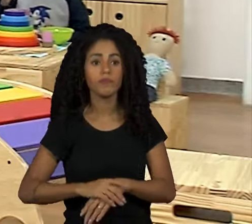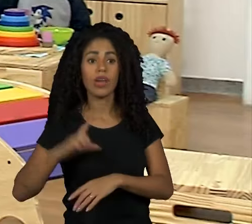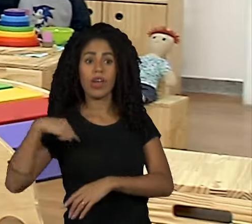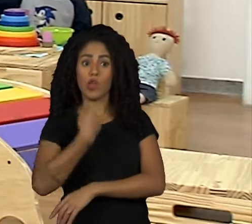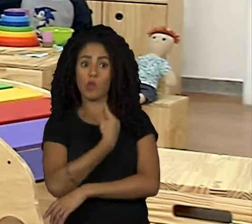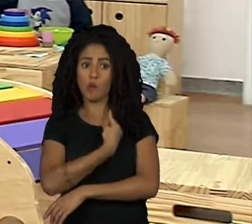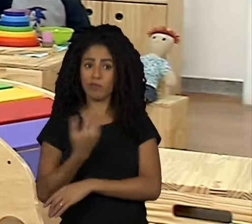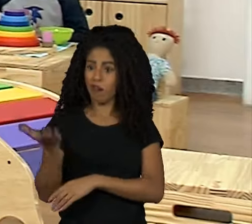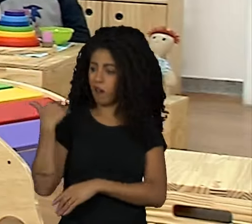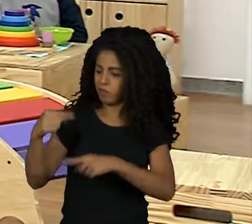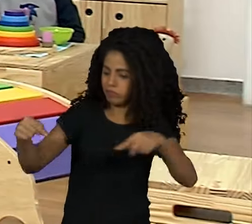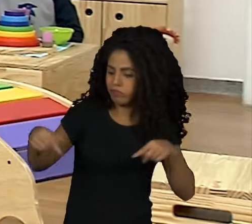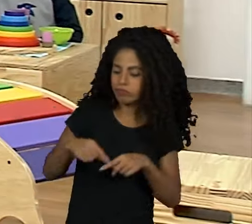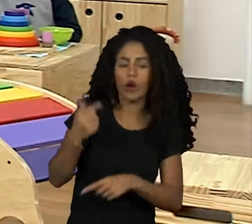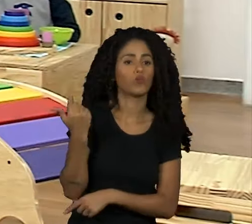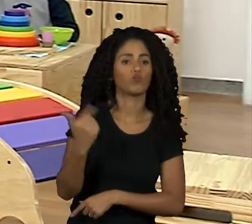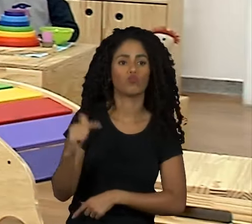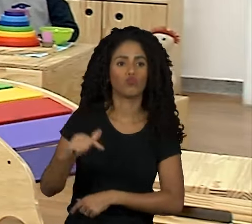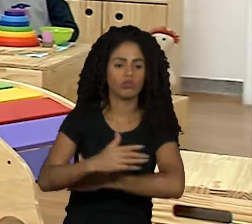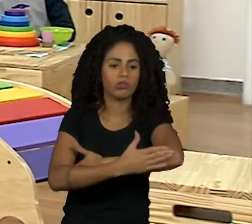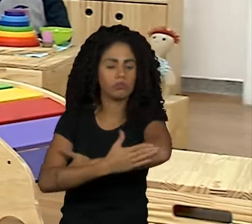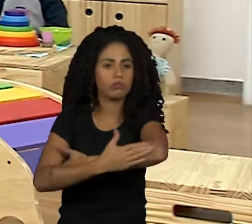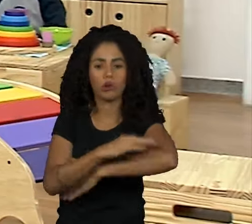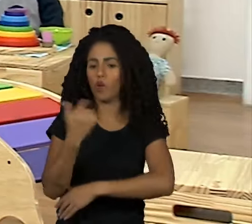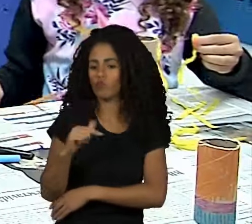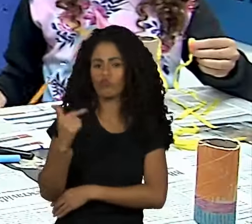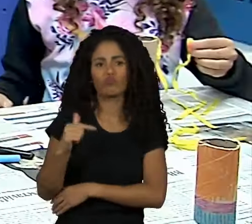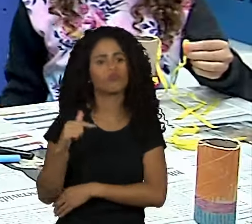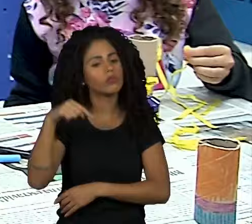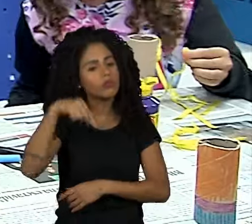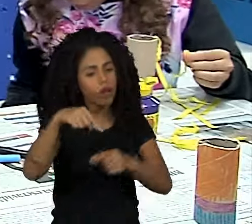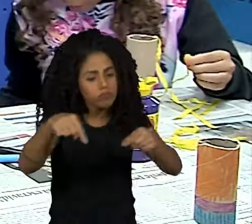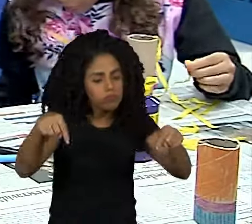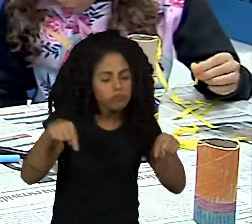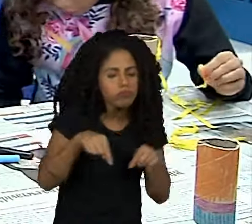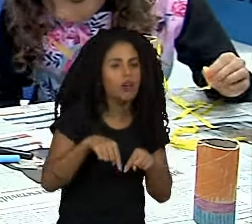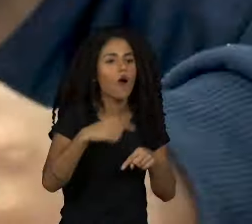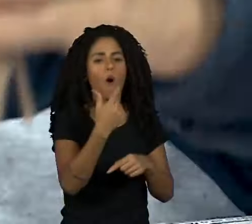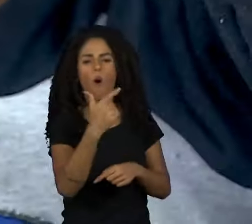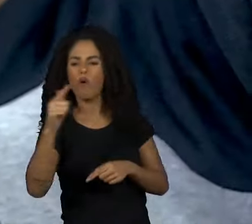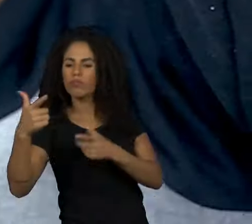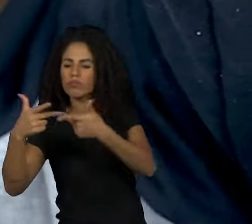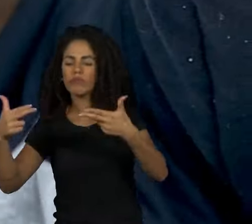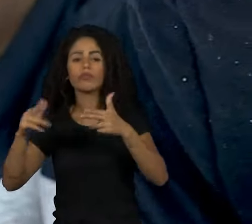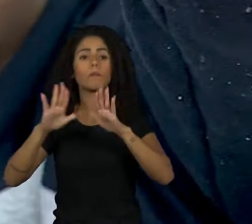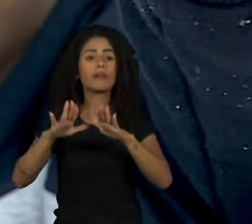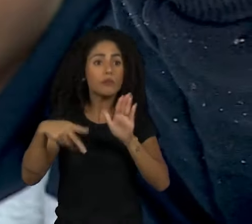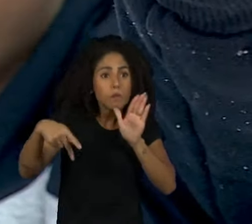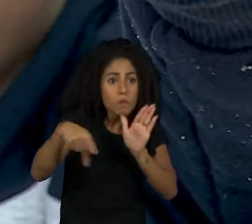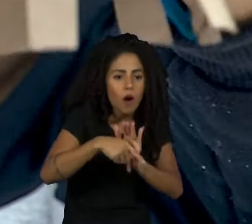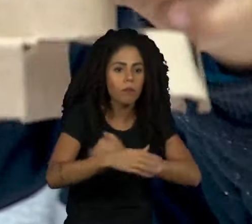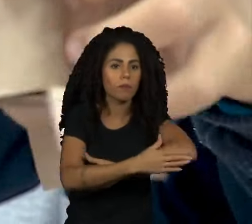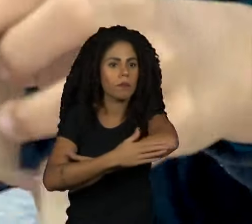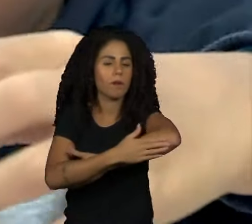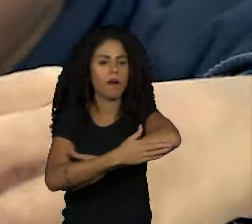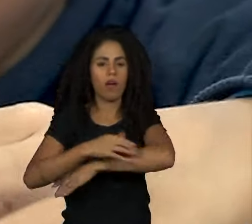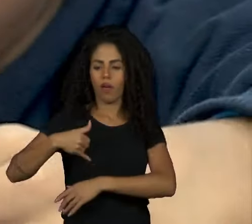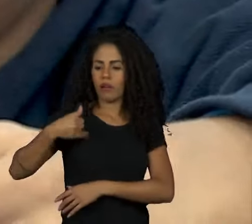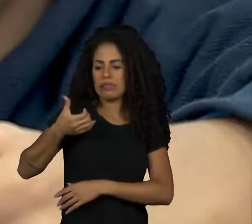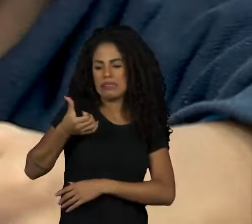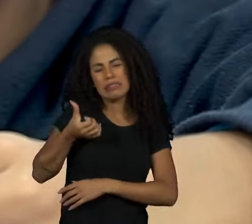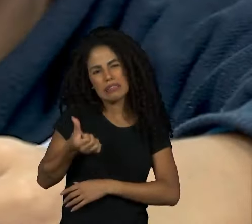espaço pra gente vir com os bebês. A gente sempre teve um espaço aqui na comunidade de parques e outras coisas, mas com crianças sempre acima dos 6